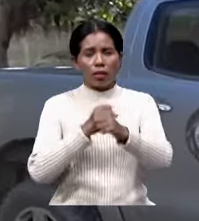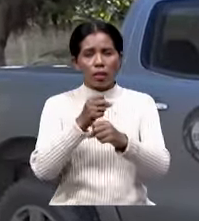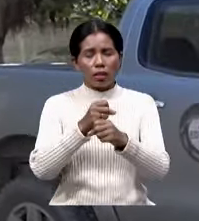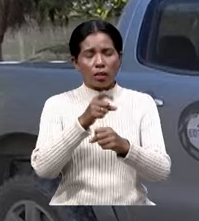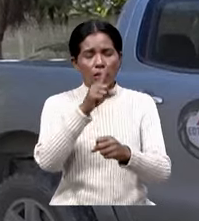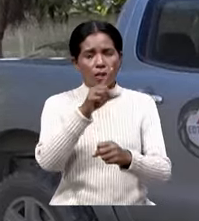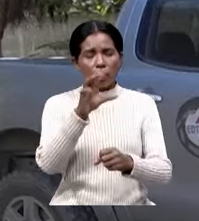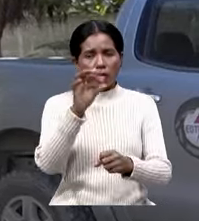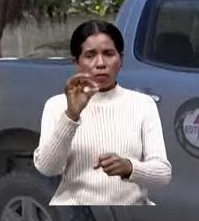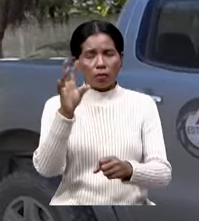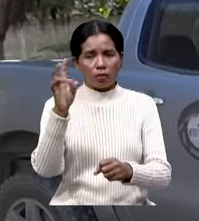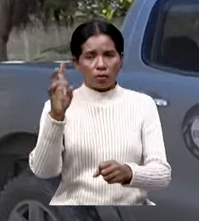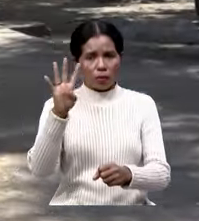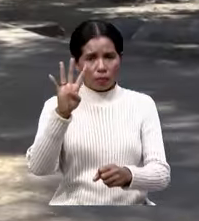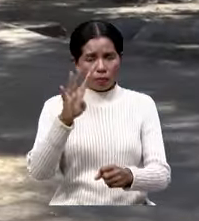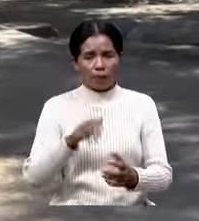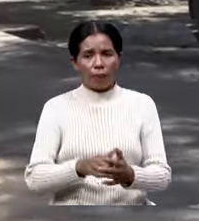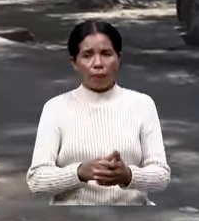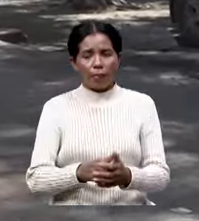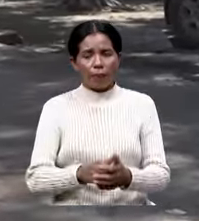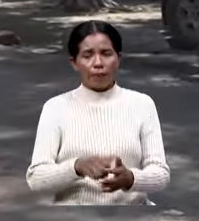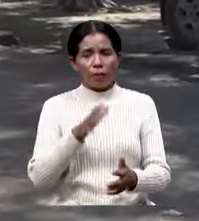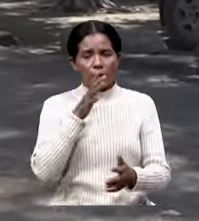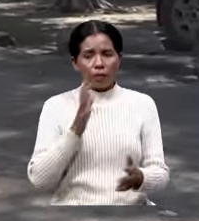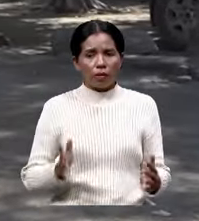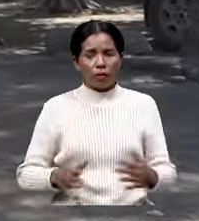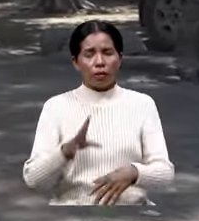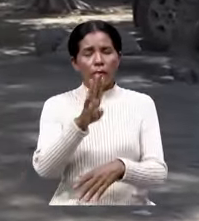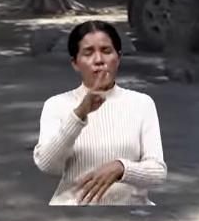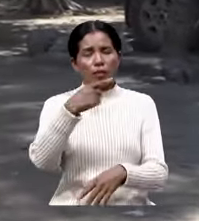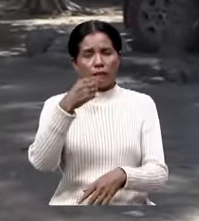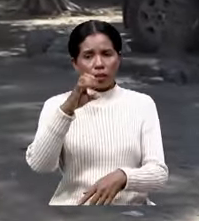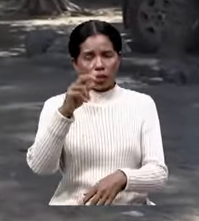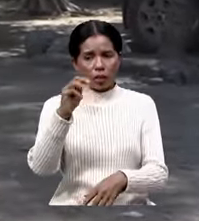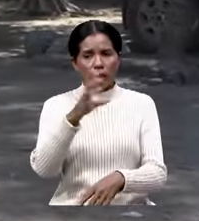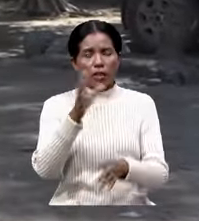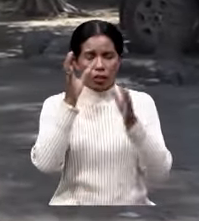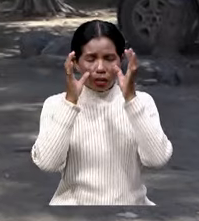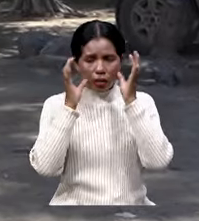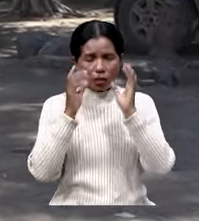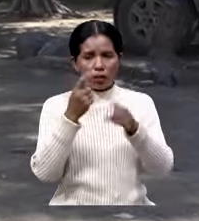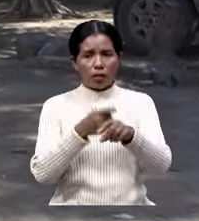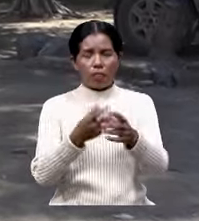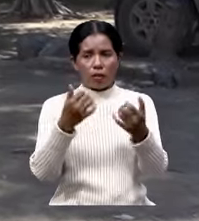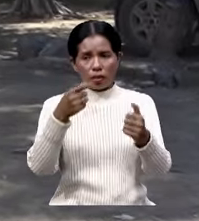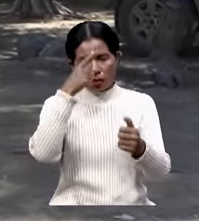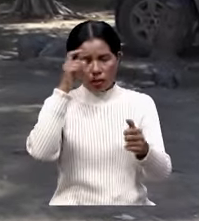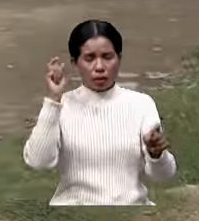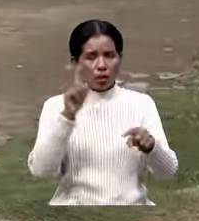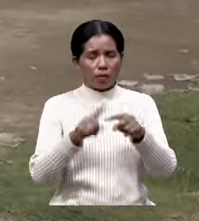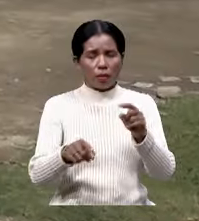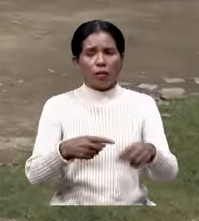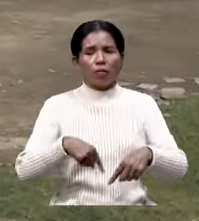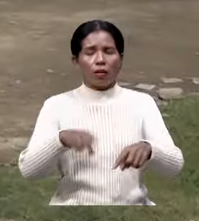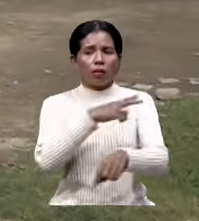tusia hitunulu resen hat. Inan isin rua Briside da Costa Fina, triste ho situação, né? Tambania la bele halo